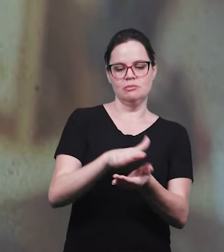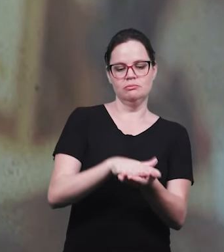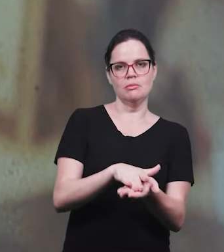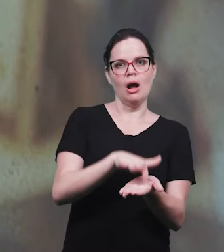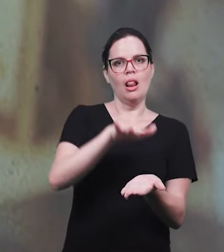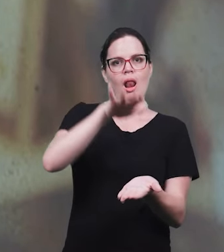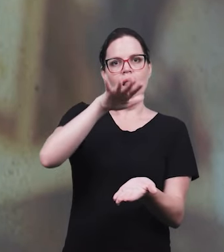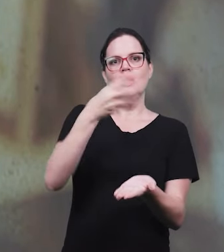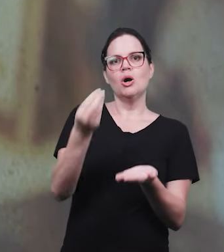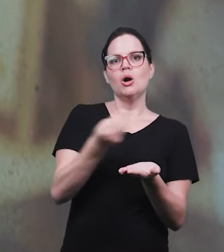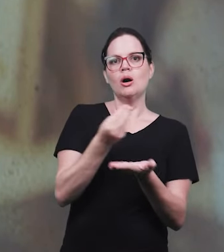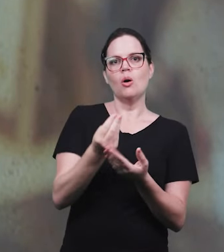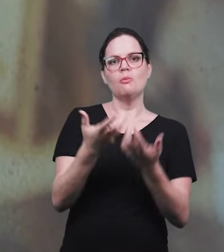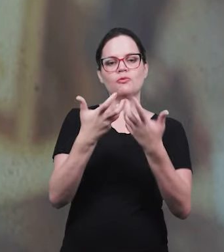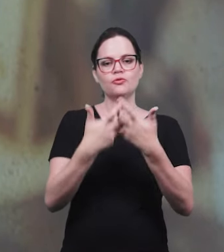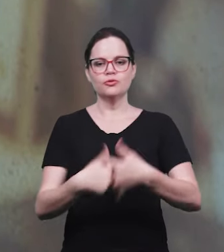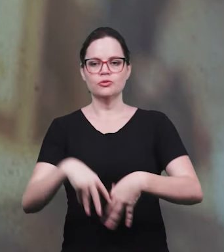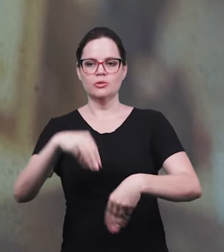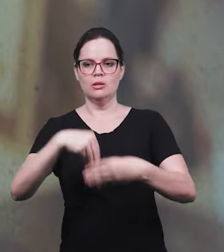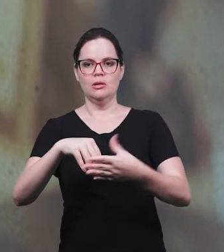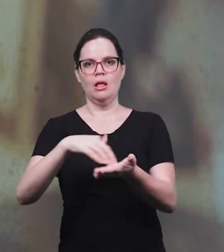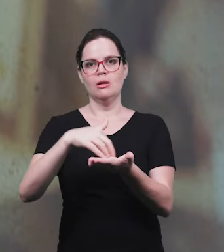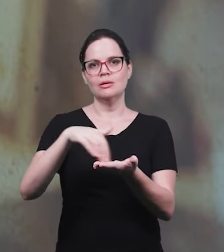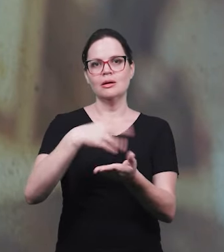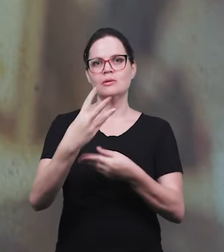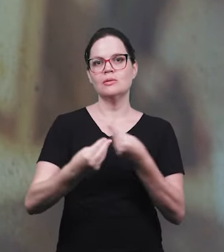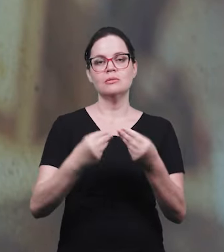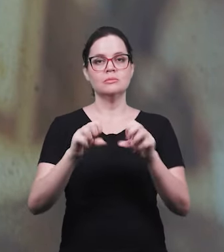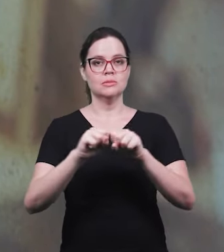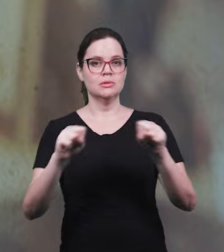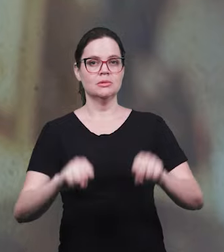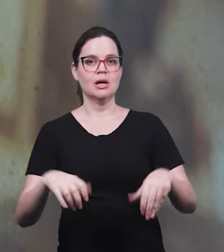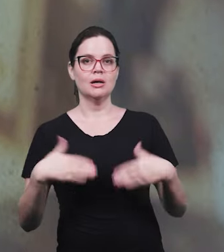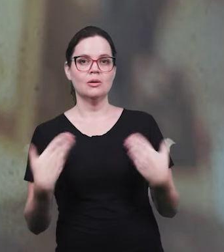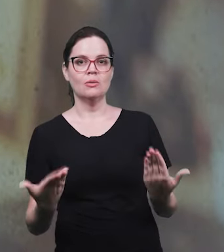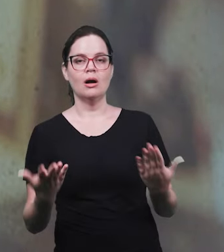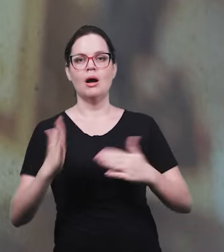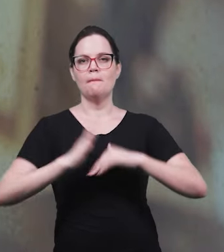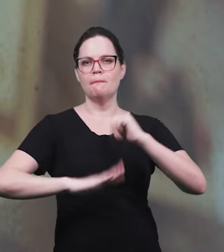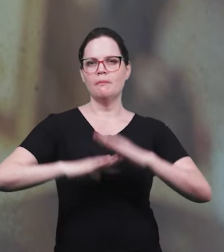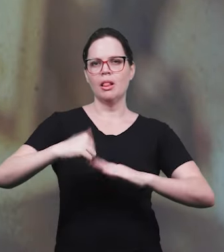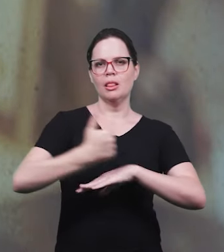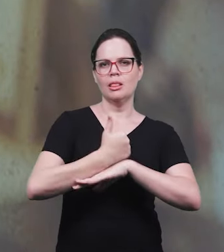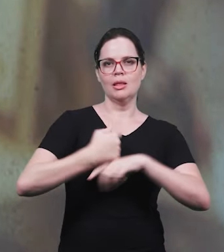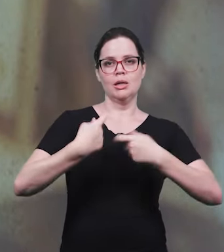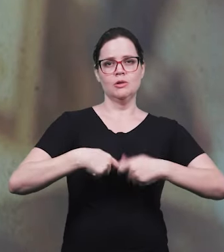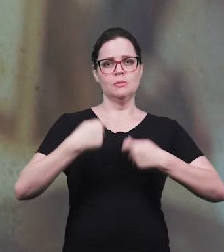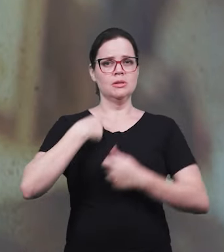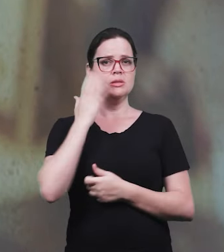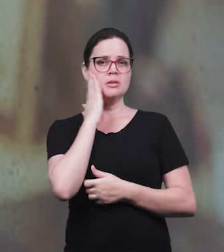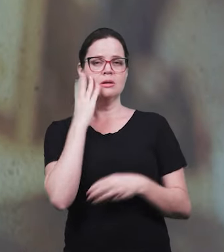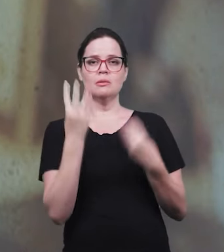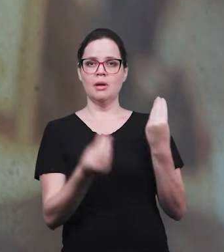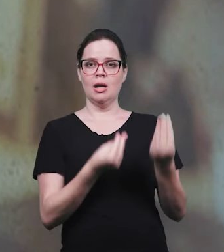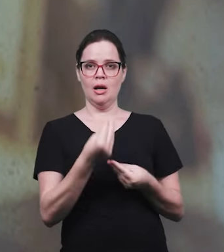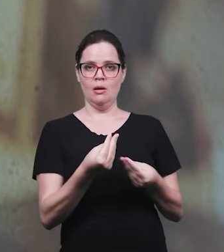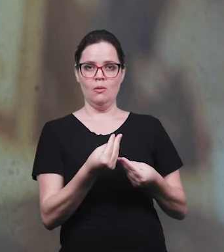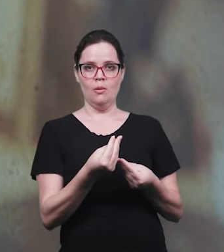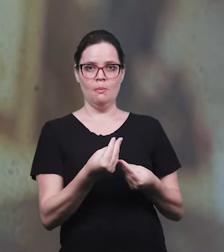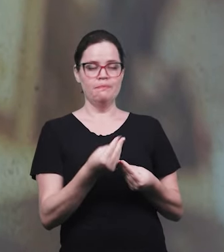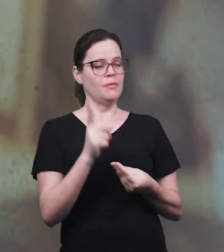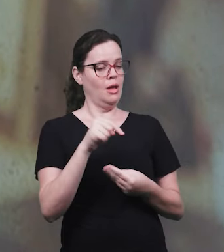do dia a dia de um escritório, quais são os sistemas que eles usam, quais são as habilidades que nós precisamos ter, e isso nós não encontramos